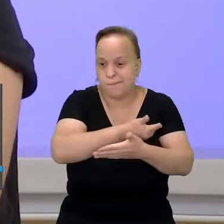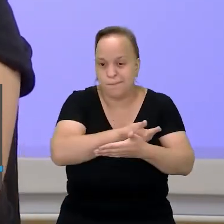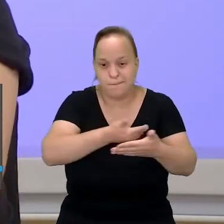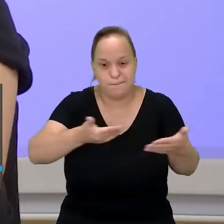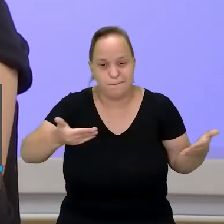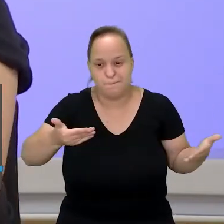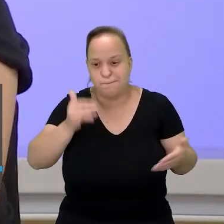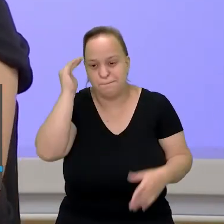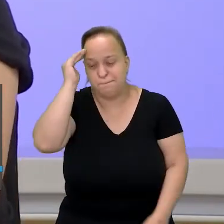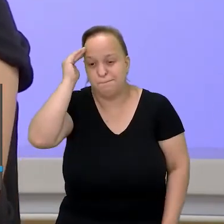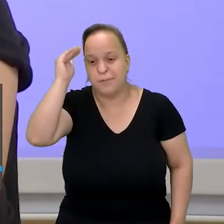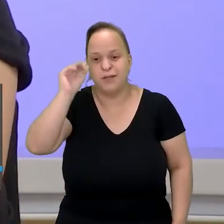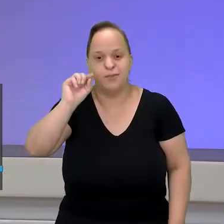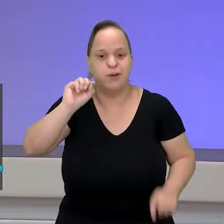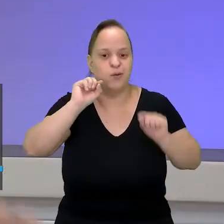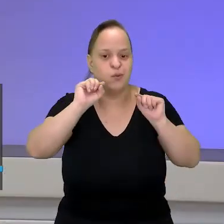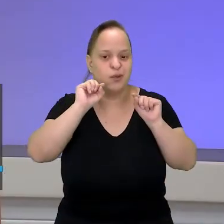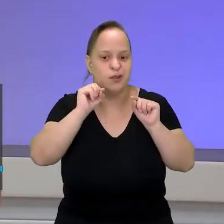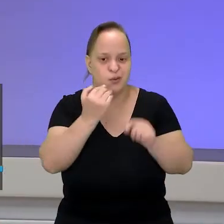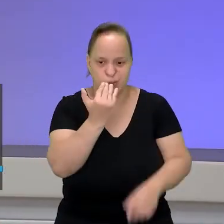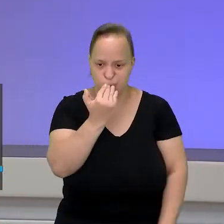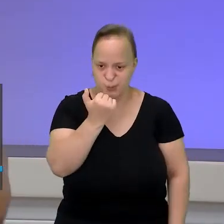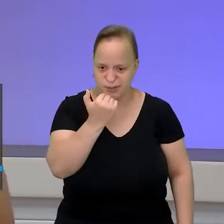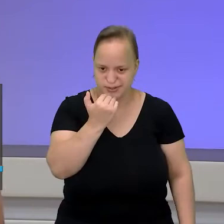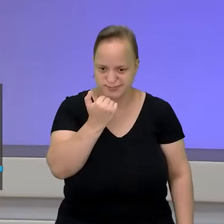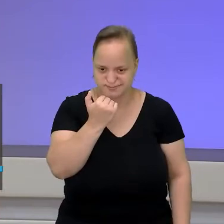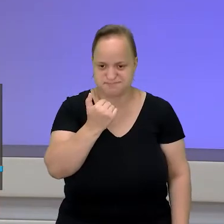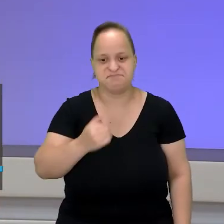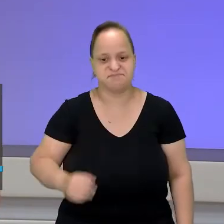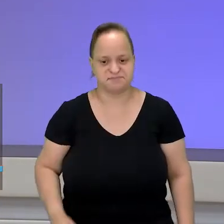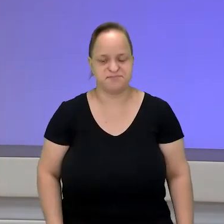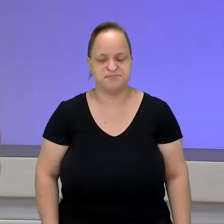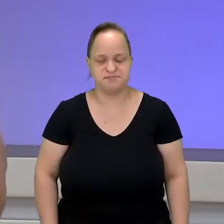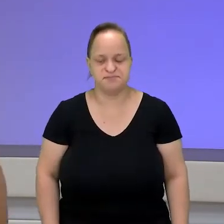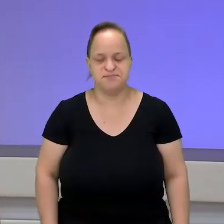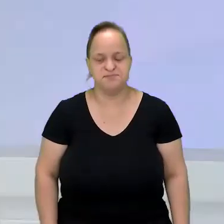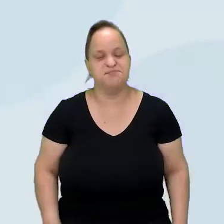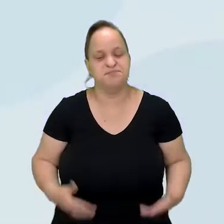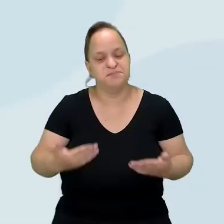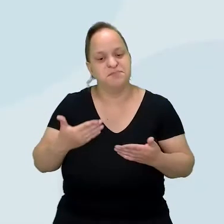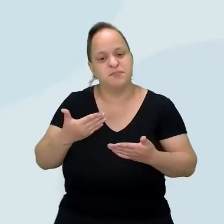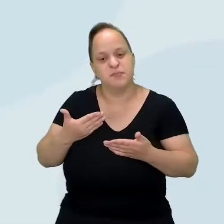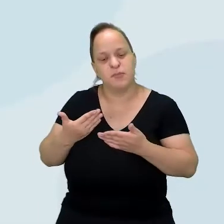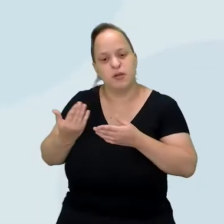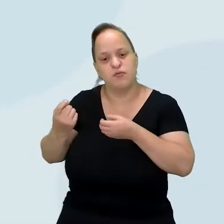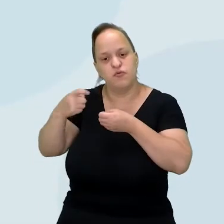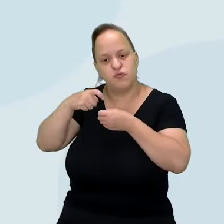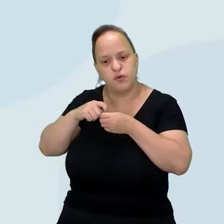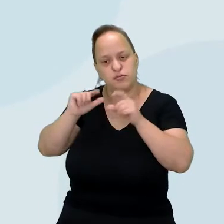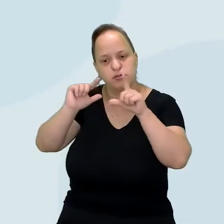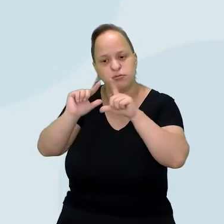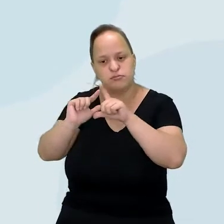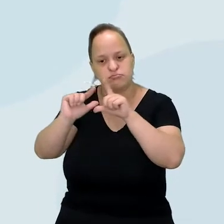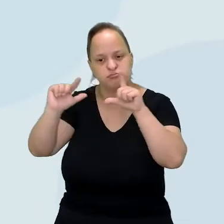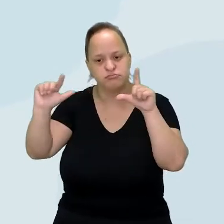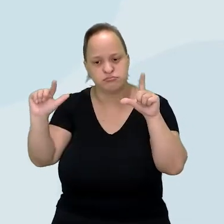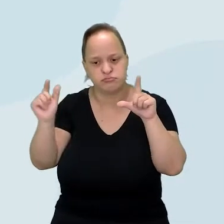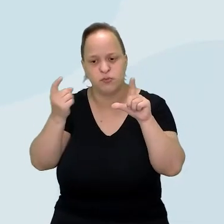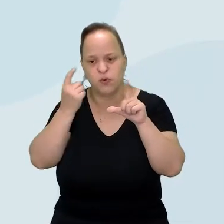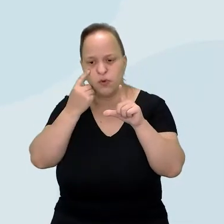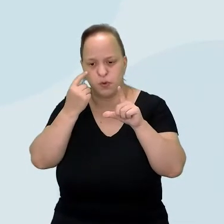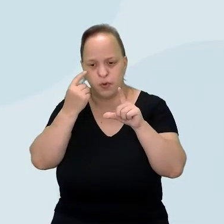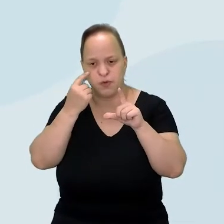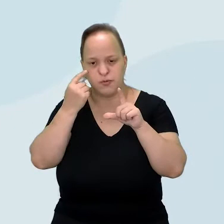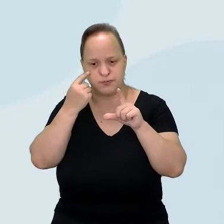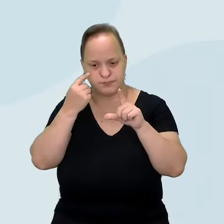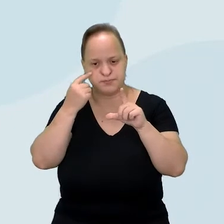alimentos. Exato. E, bom, e aí falando um pouco disso, voltando ali para as nossas apresentações, quando a gente